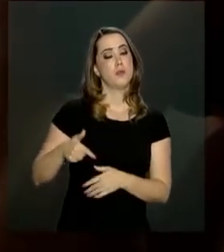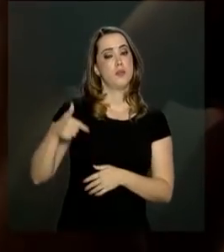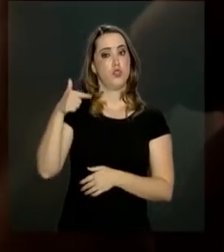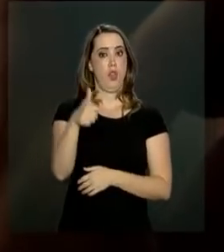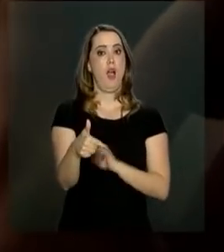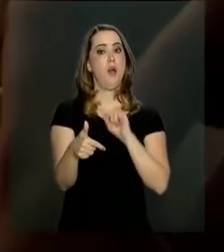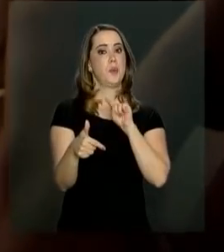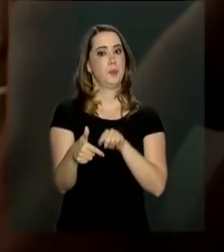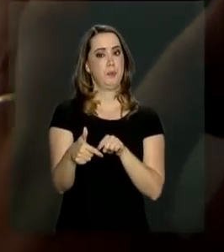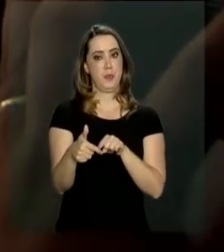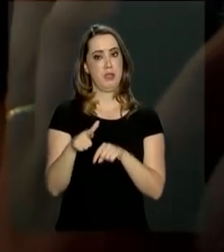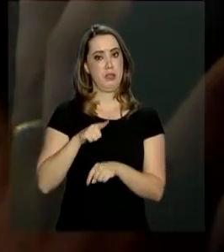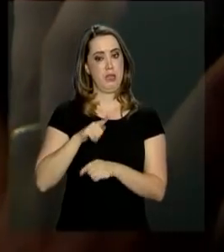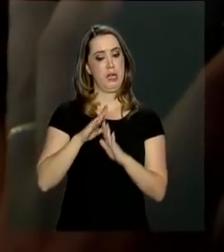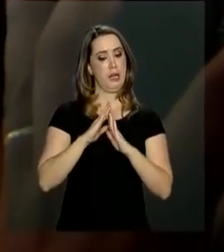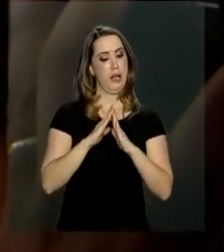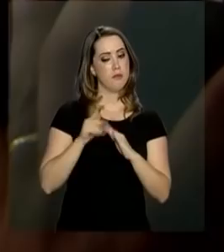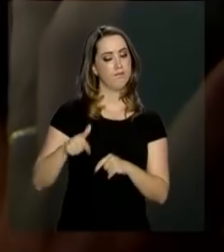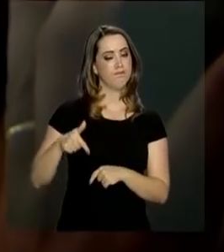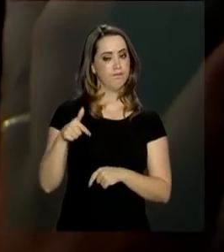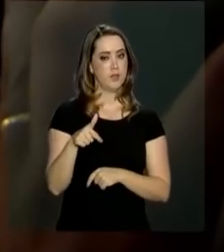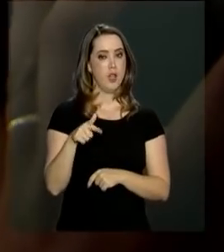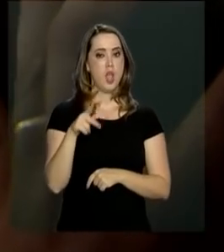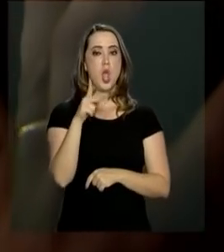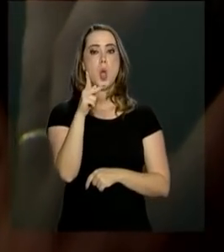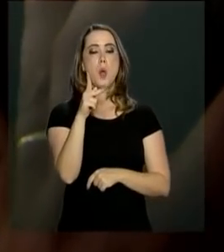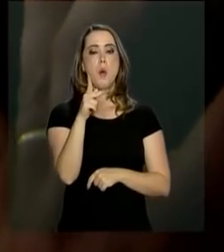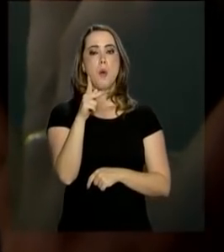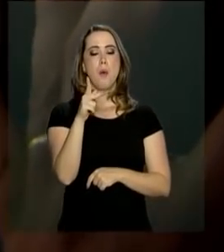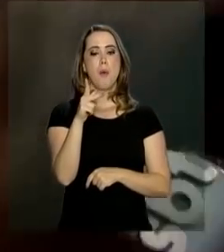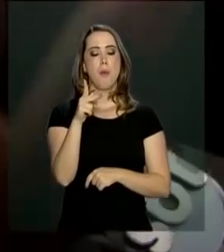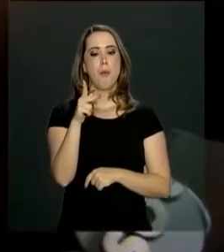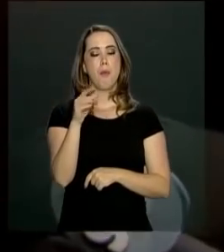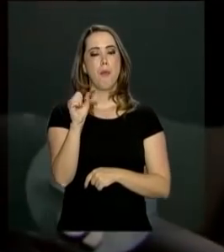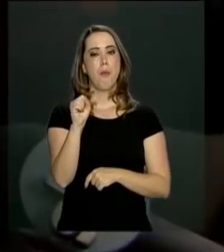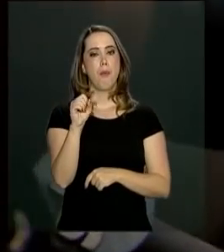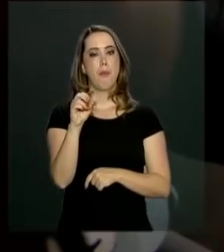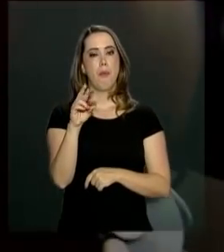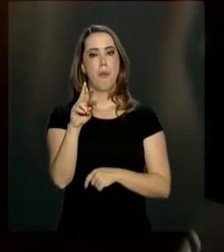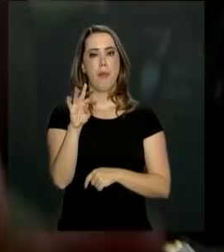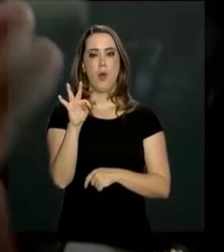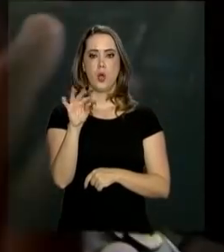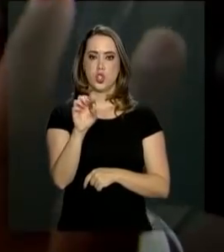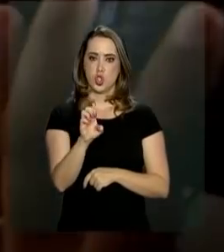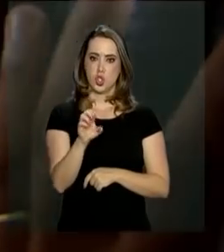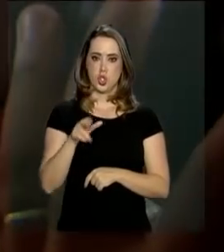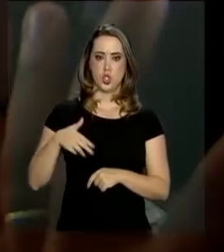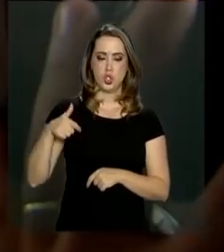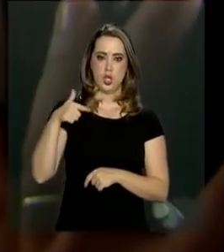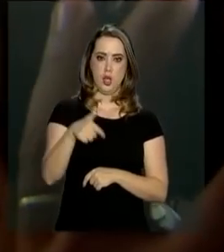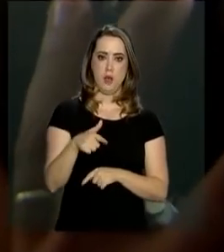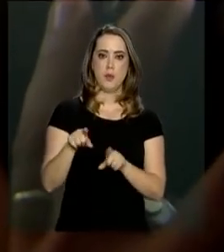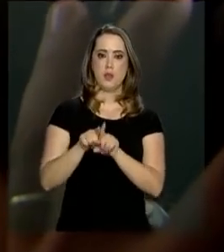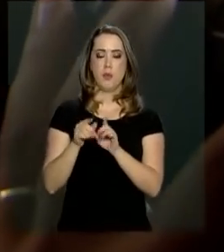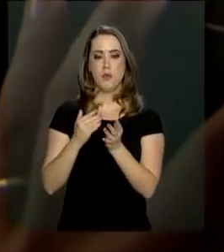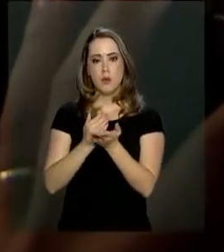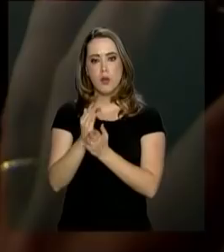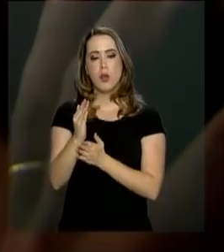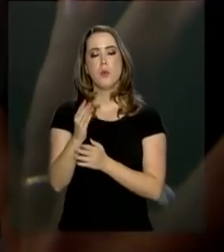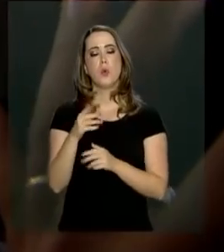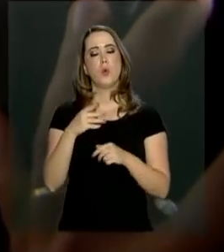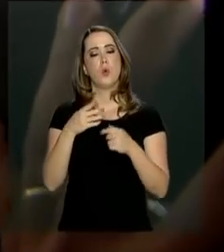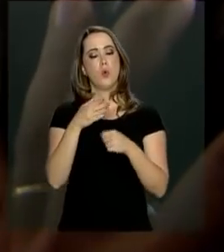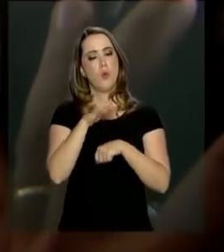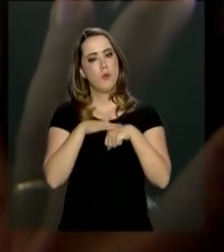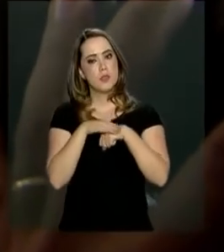é algo muito importante na avaliação do presidente. Eu acabei de despachar com ele, conversei com o ministro Moro, nós vamos continuar conversando ao